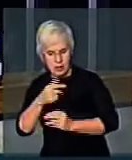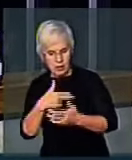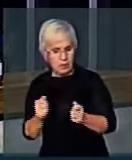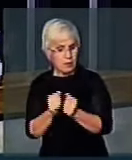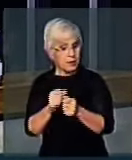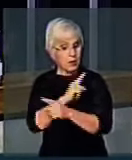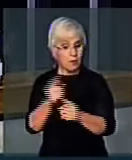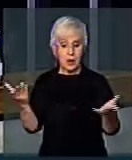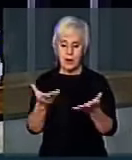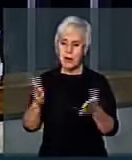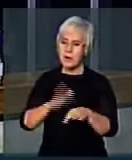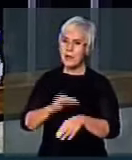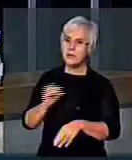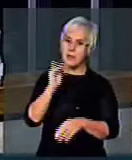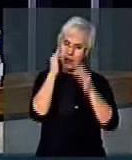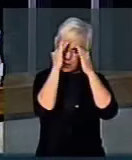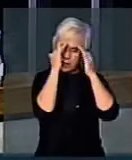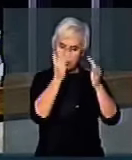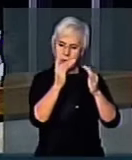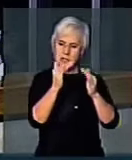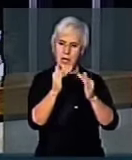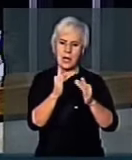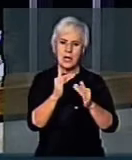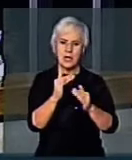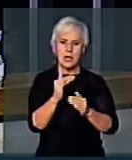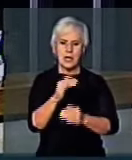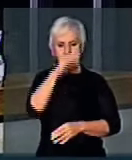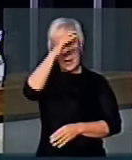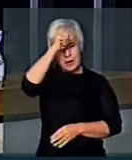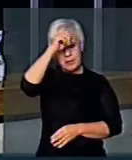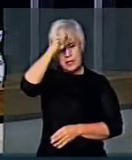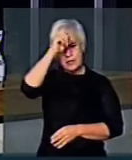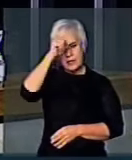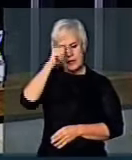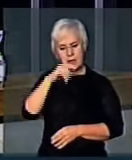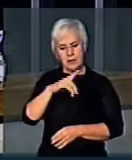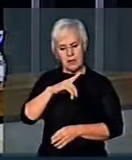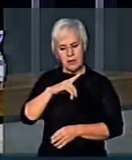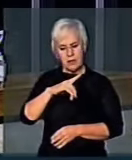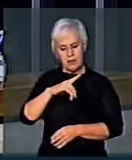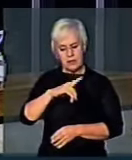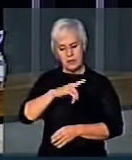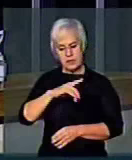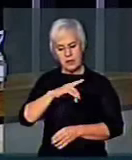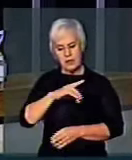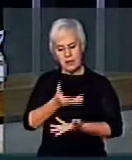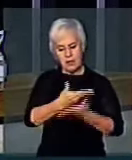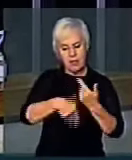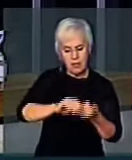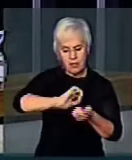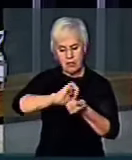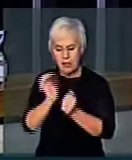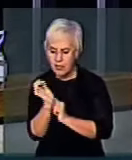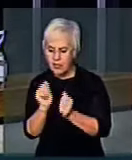É você respeitar, aprender a não ser homofóbico e aprender a ser de esquerda. Esse é o caminho que o Brasil